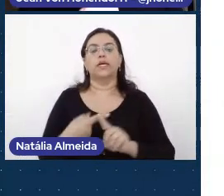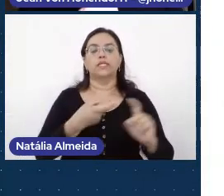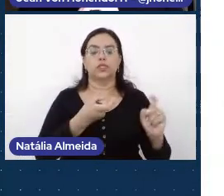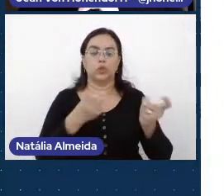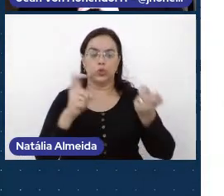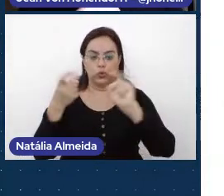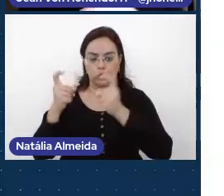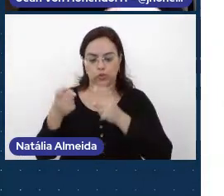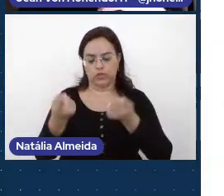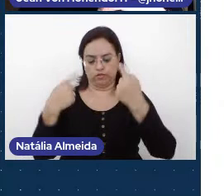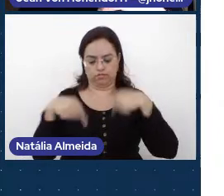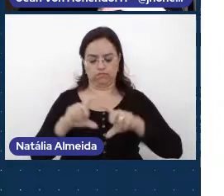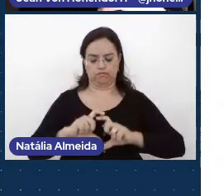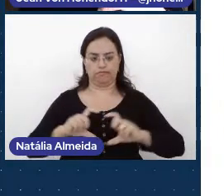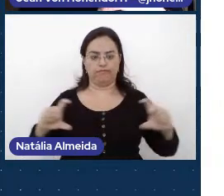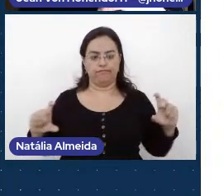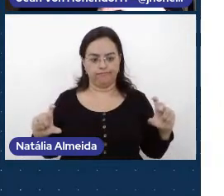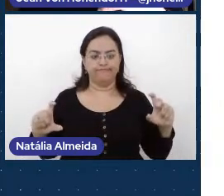então,